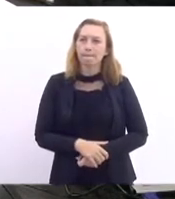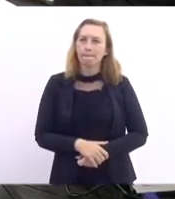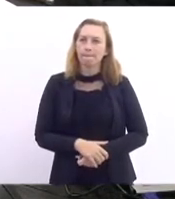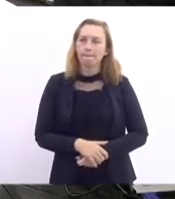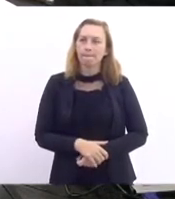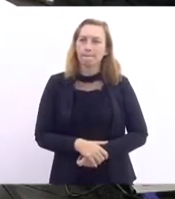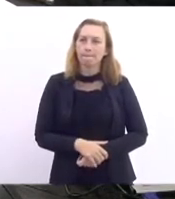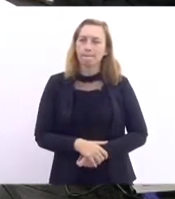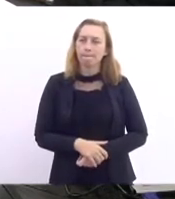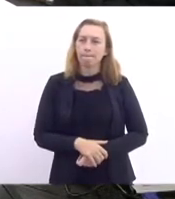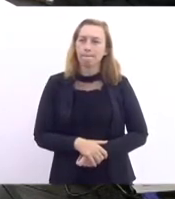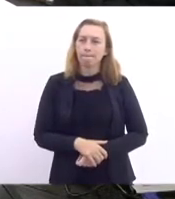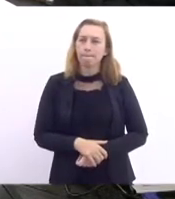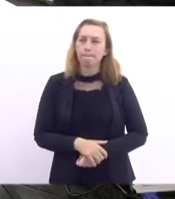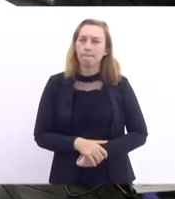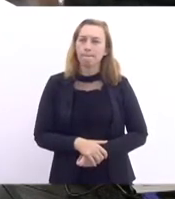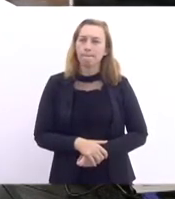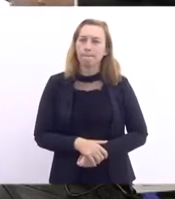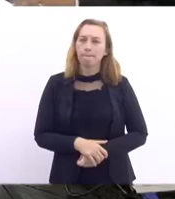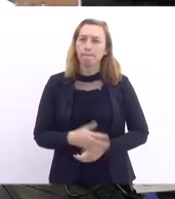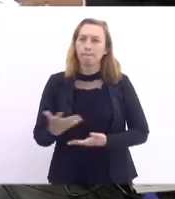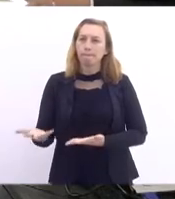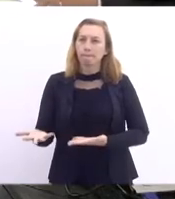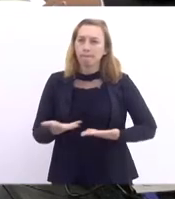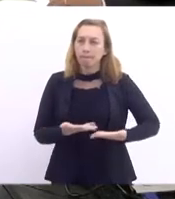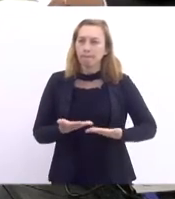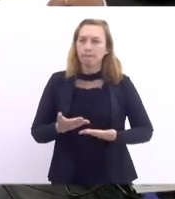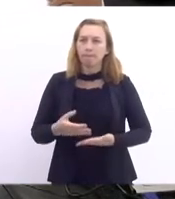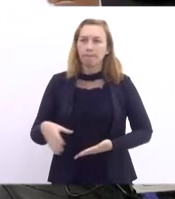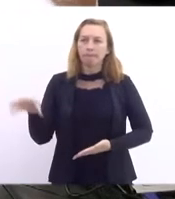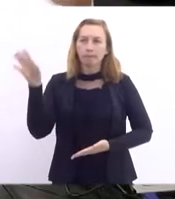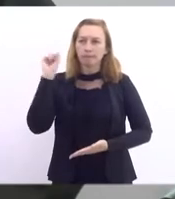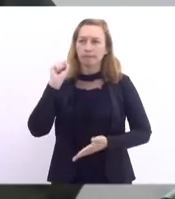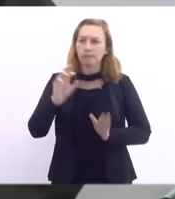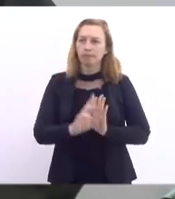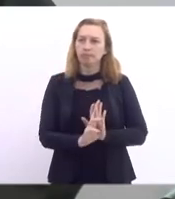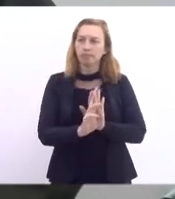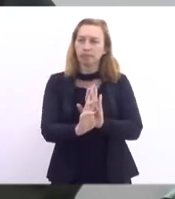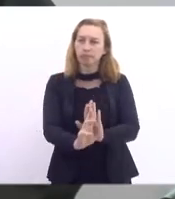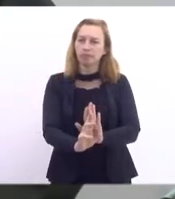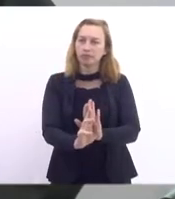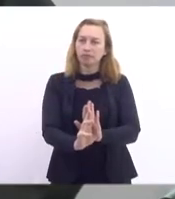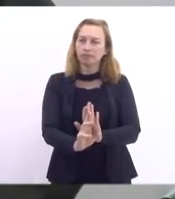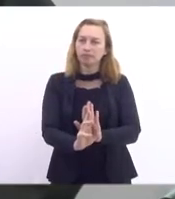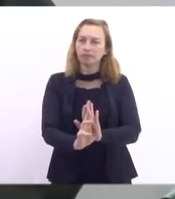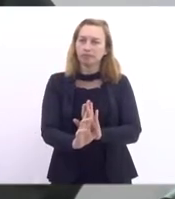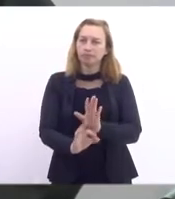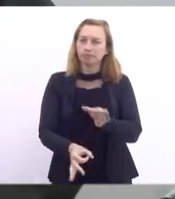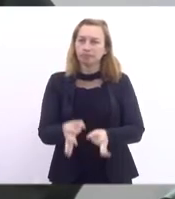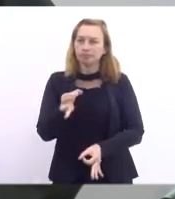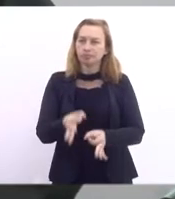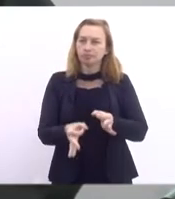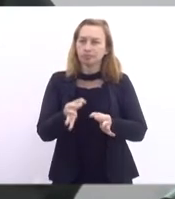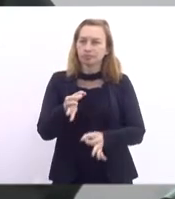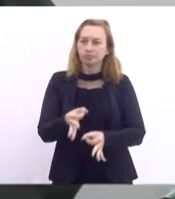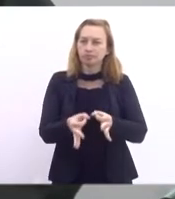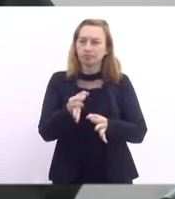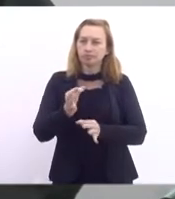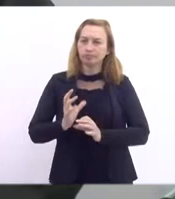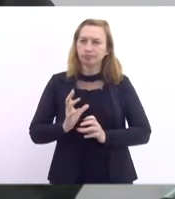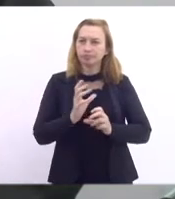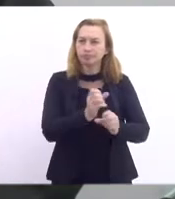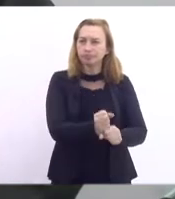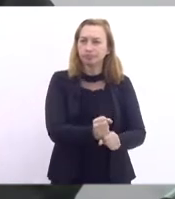a receber e ouvir os representantes do Tribunal de Contas do Estado do Rio de